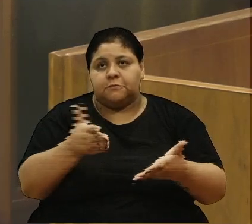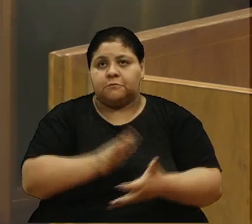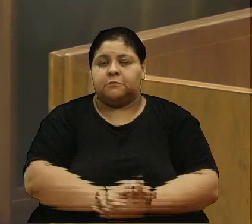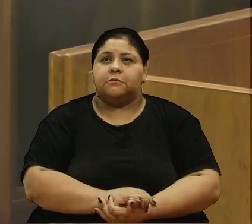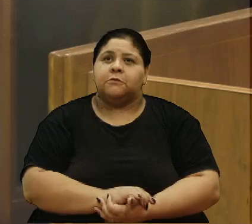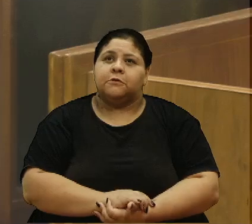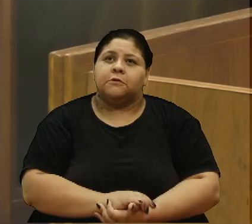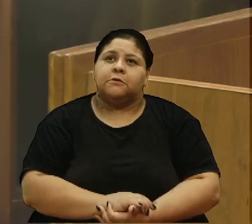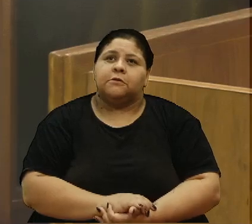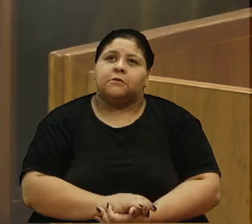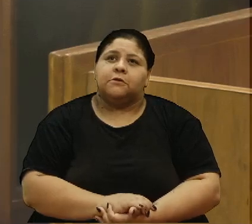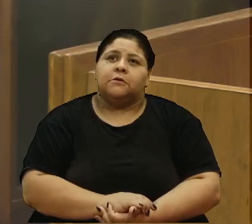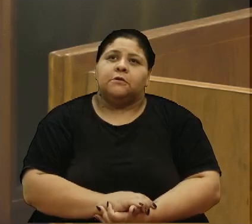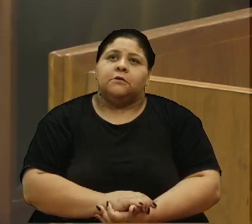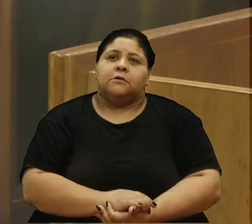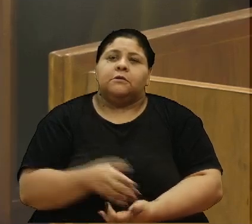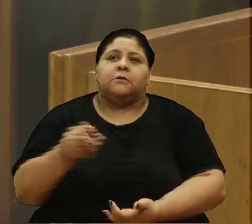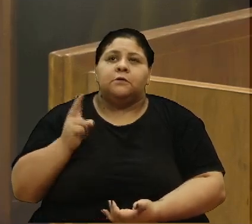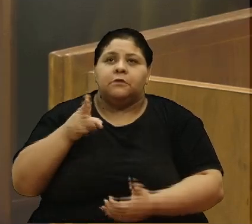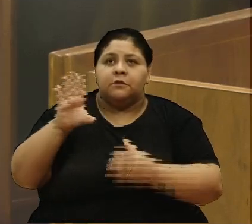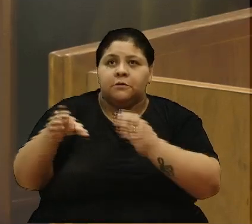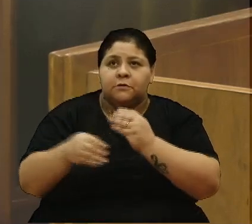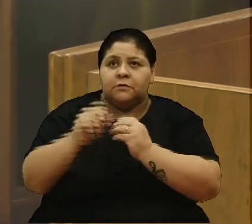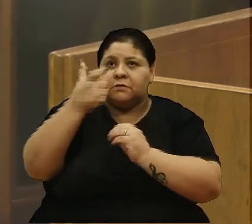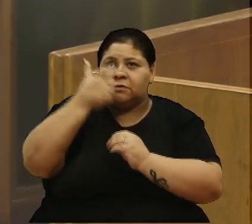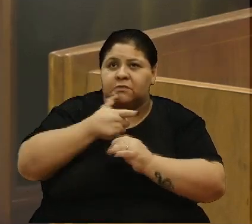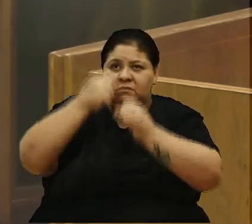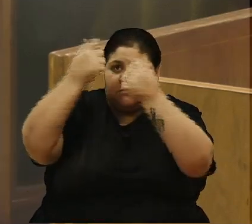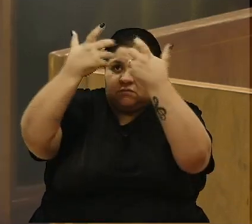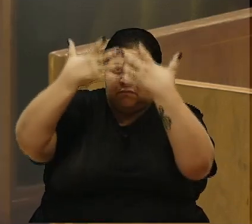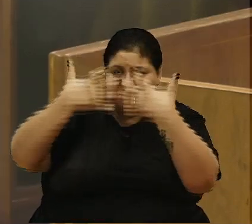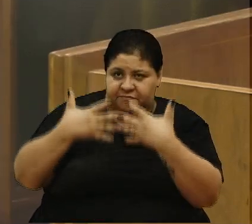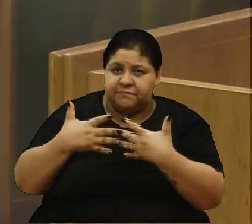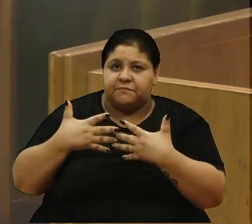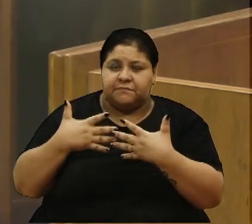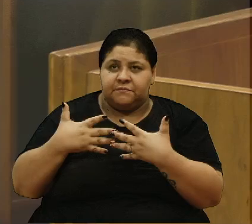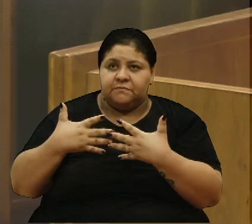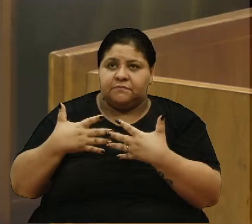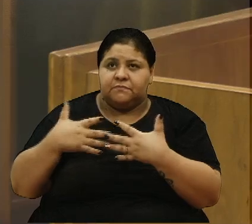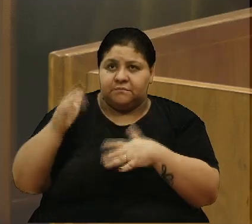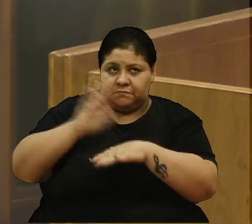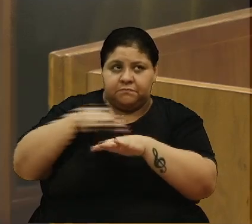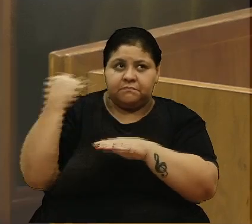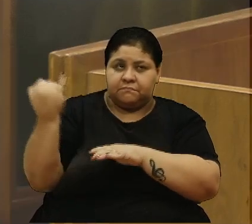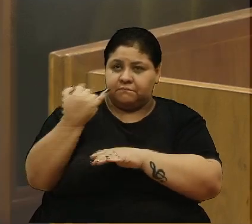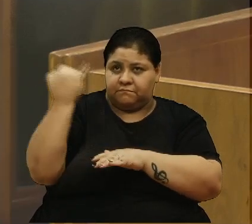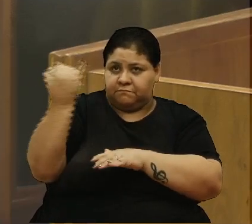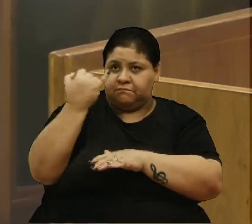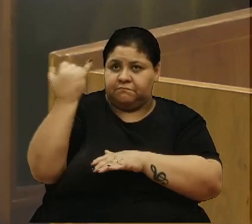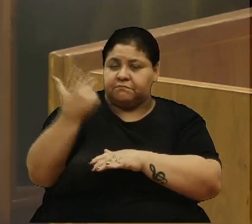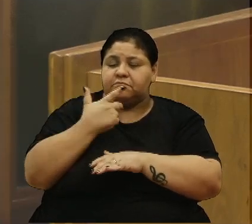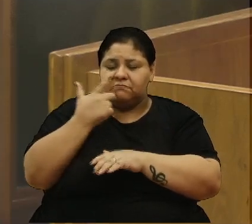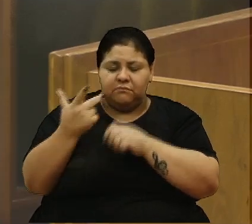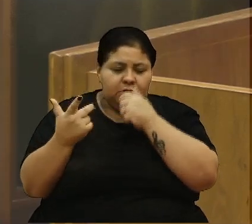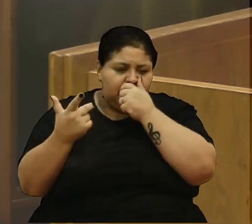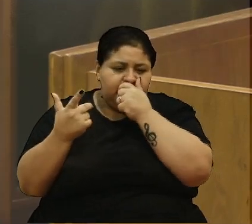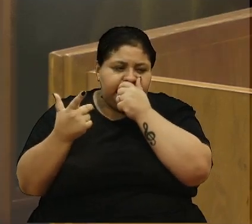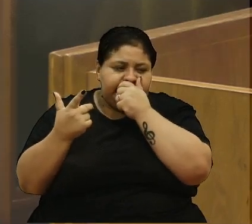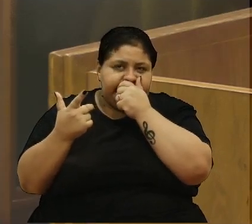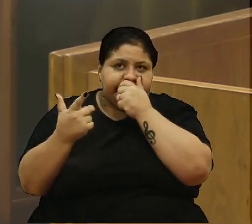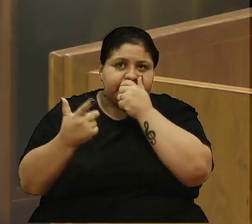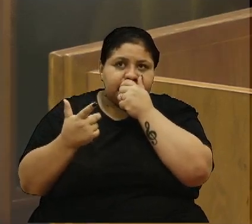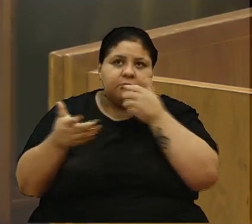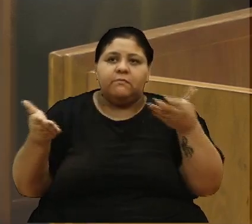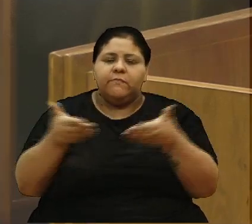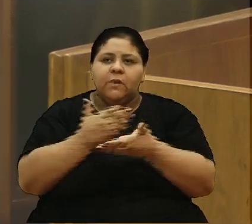vereadora. Muito bem. A gente cede agora os apartes. Eu acho que as explicações mais importantes foram trazidas aqui. Então, eu começo